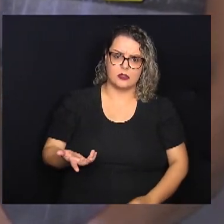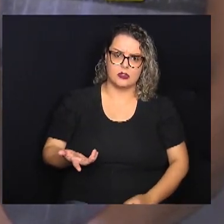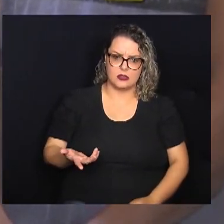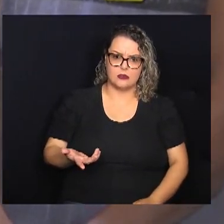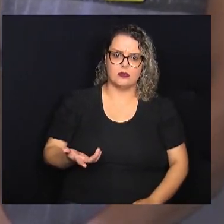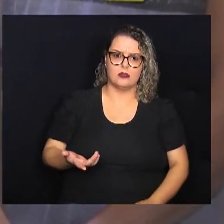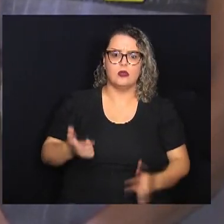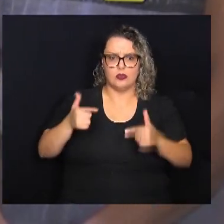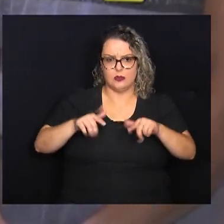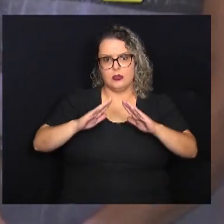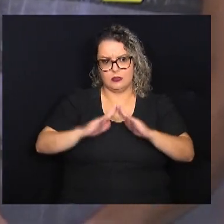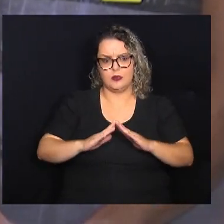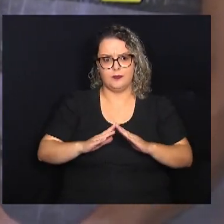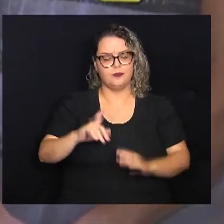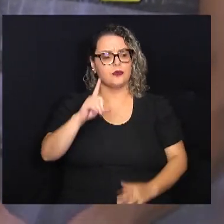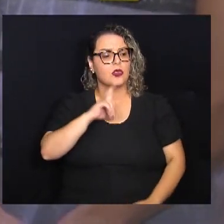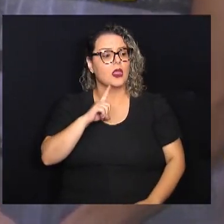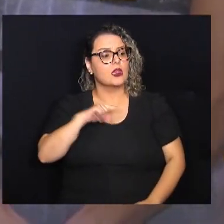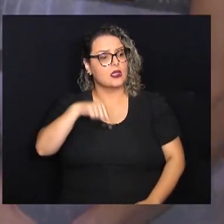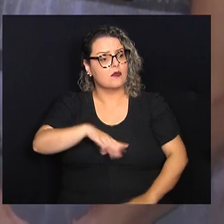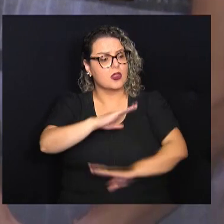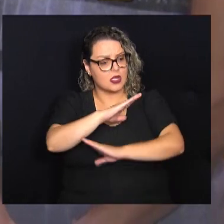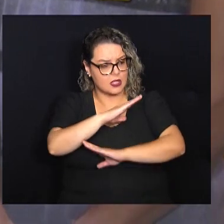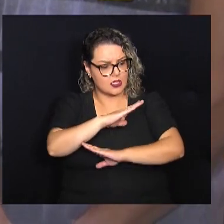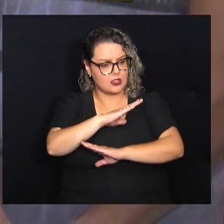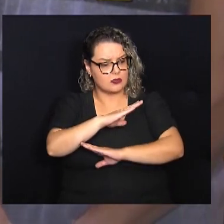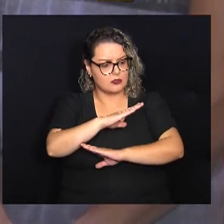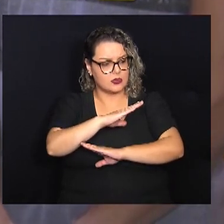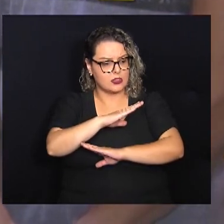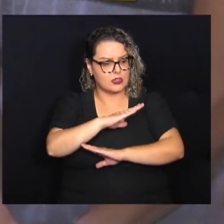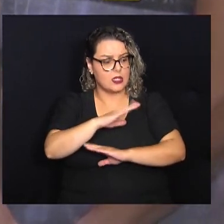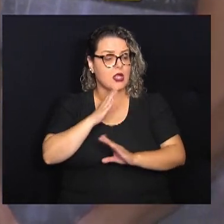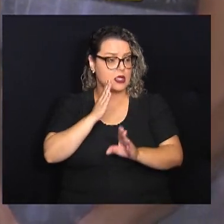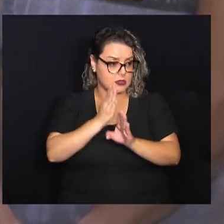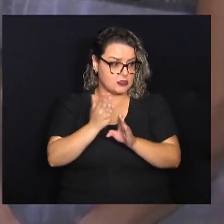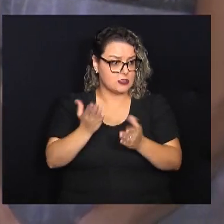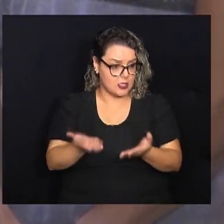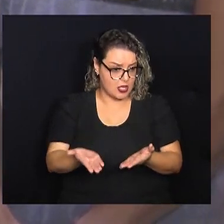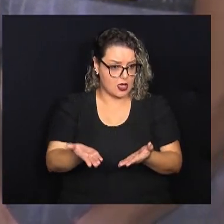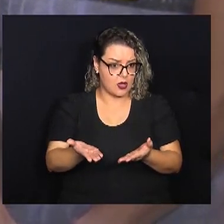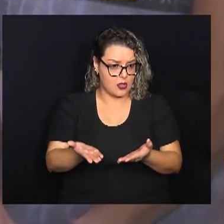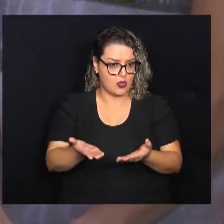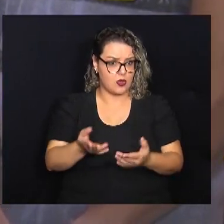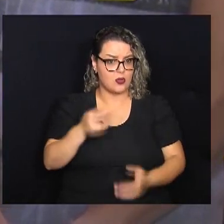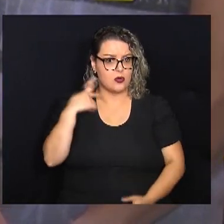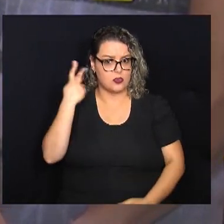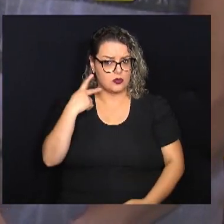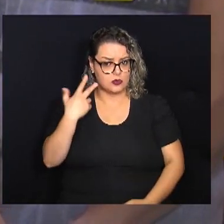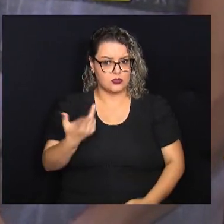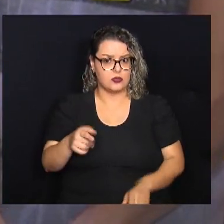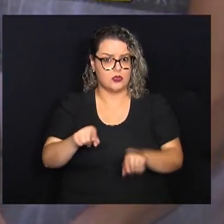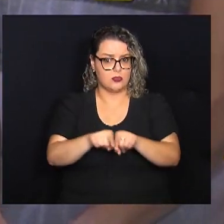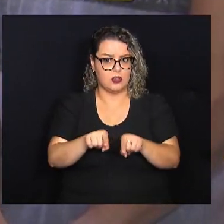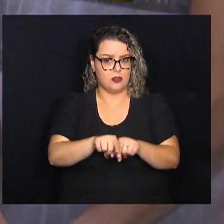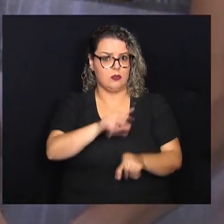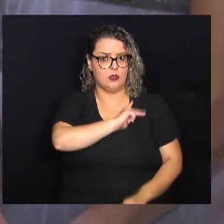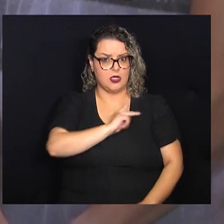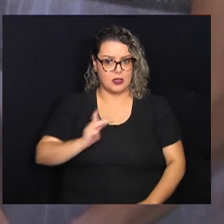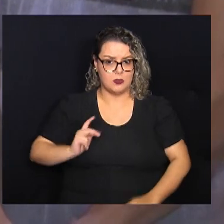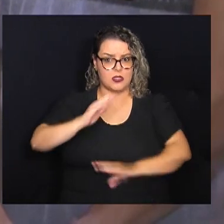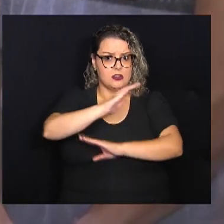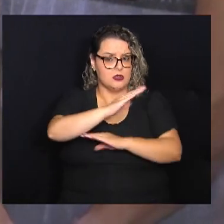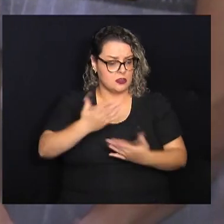onde morar. Houve aqui na Câmara, na Câmara esse encontro com os vereadores, inclusive com o presidente da